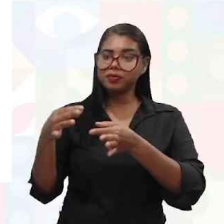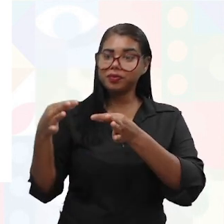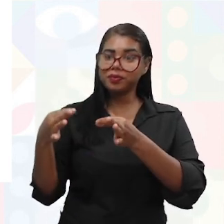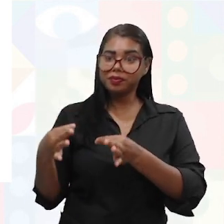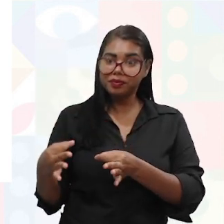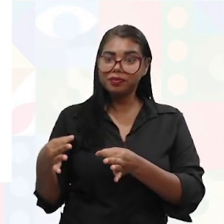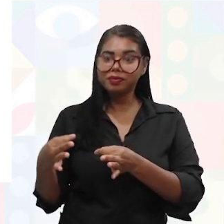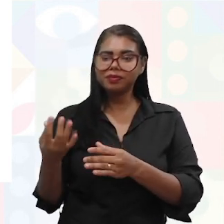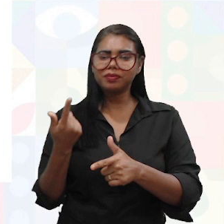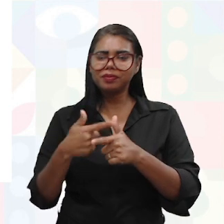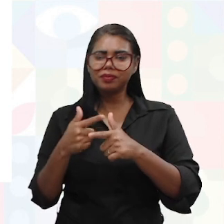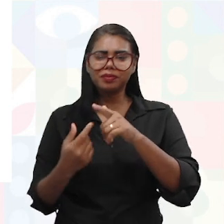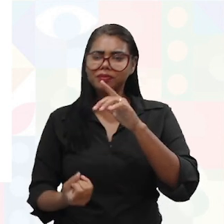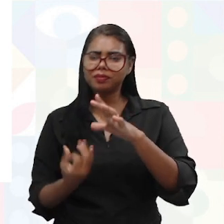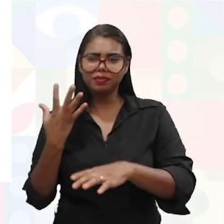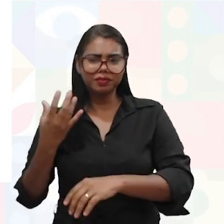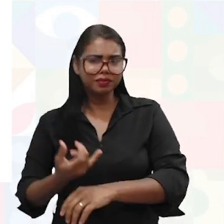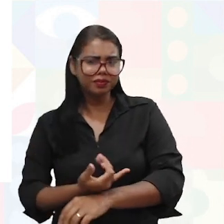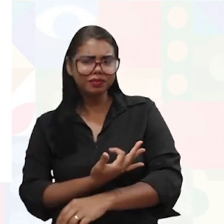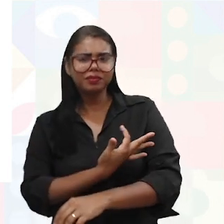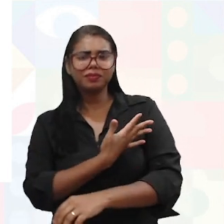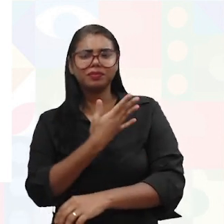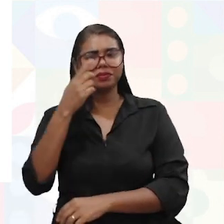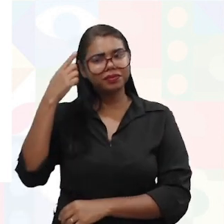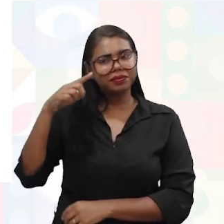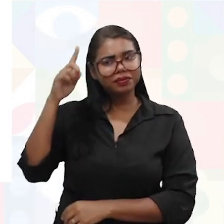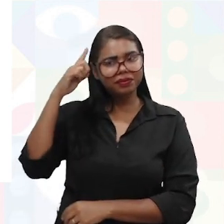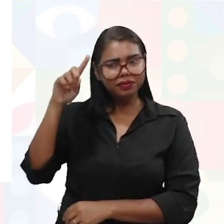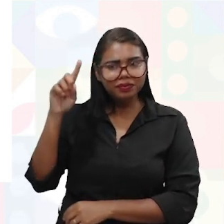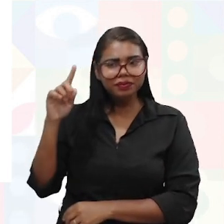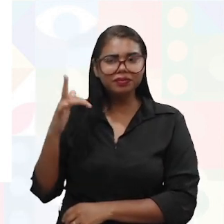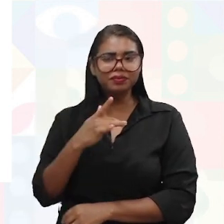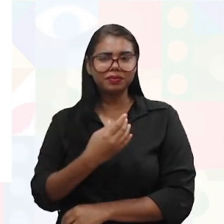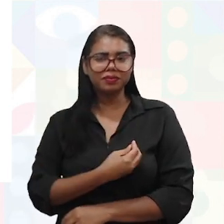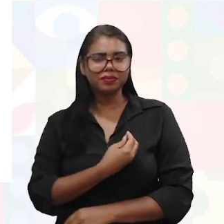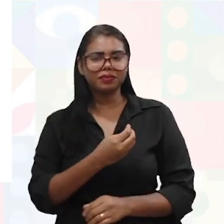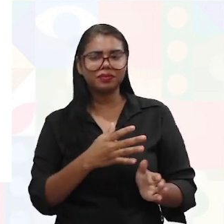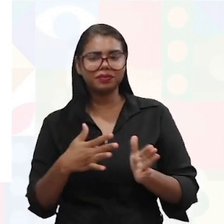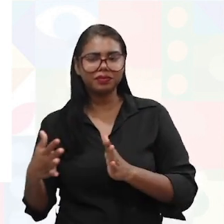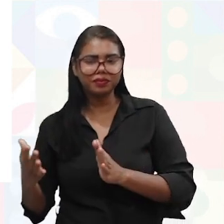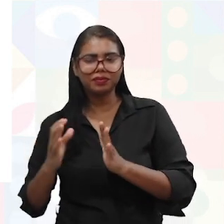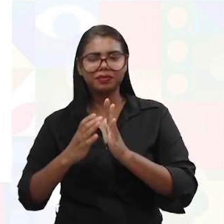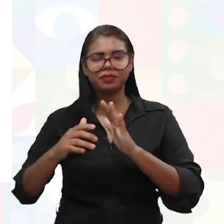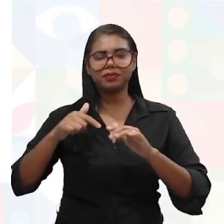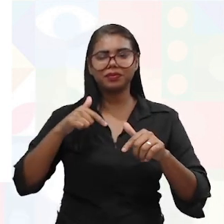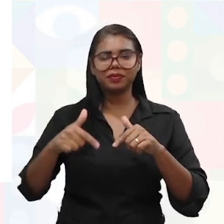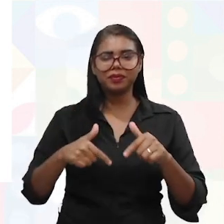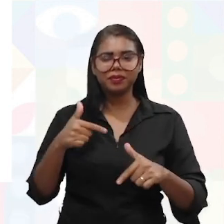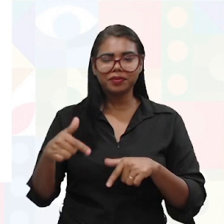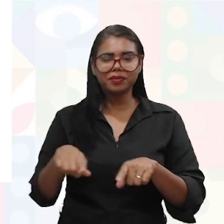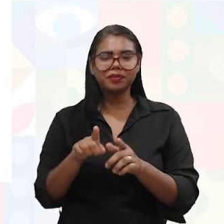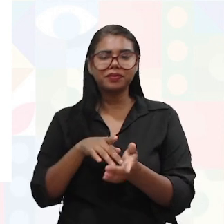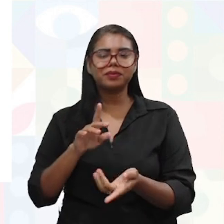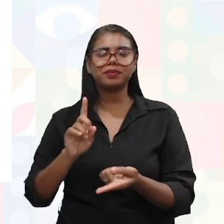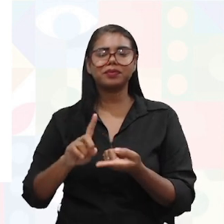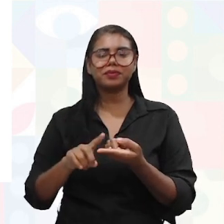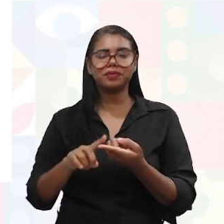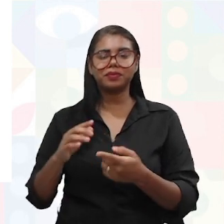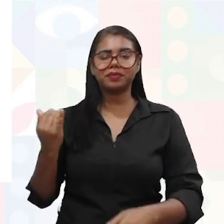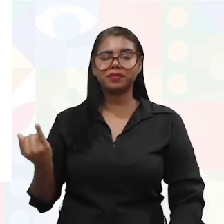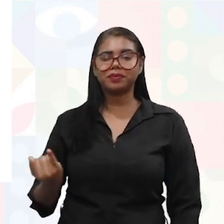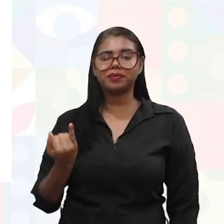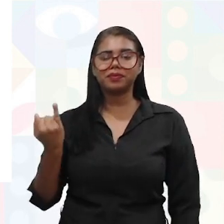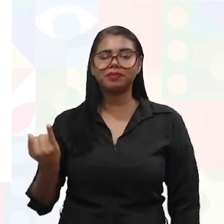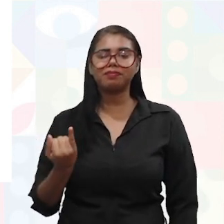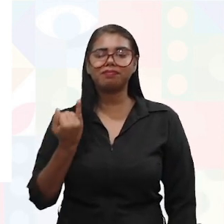lidar com as situações emocionais que que vão aparecer durante o trabalho e é bem importante porque